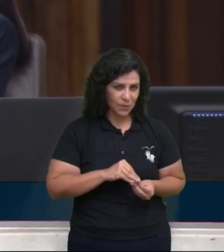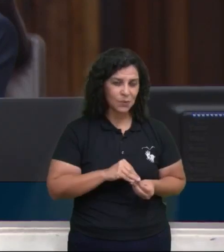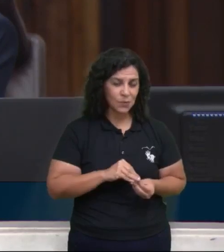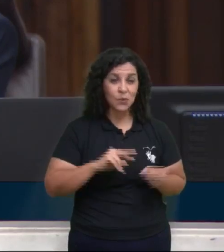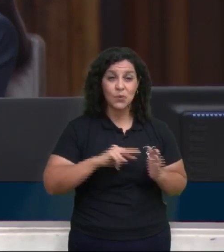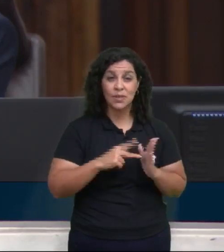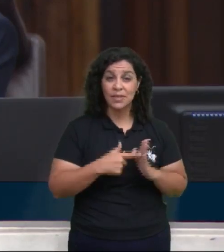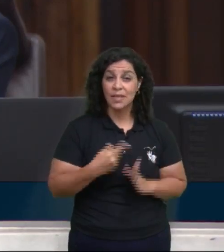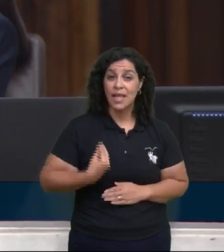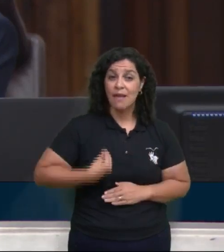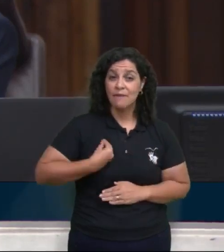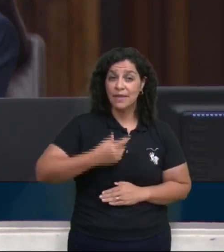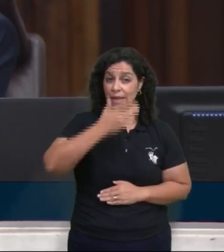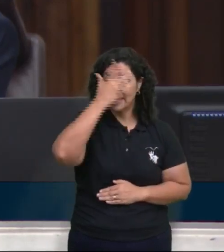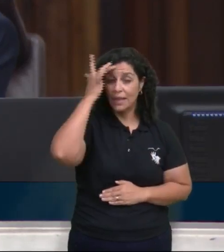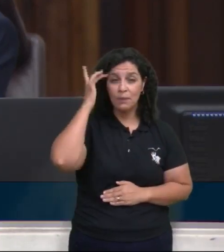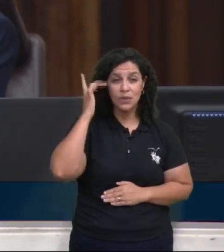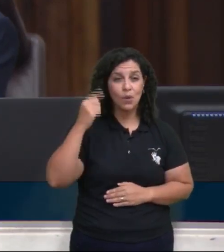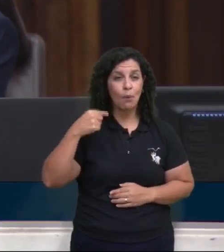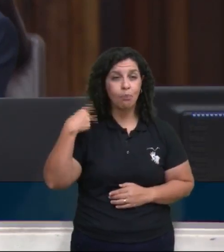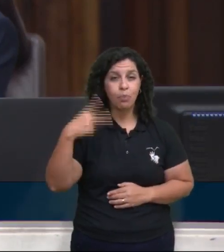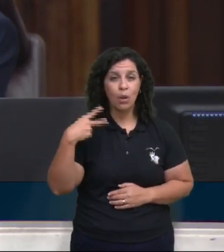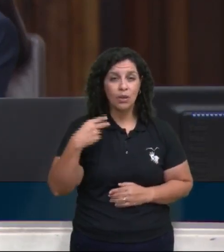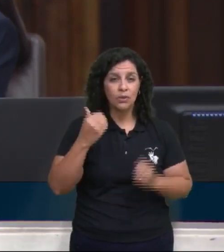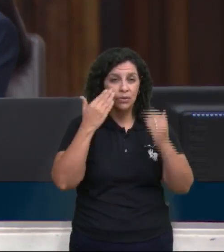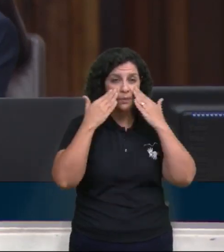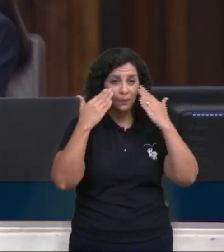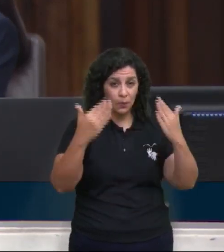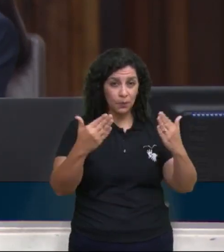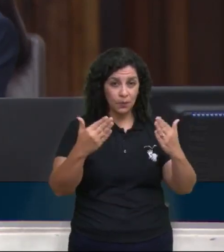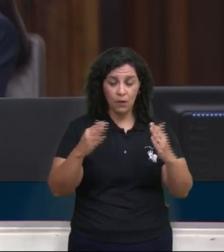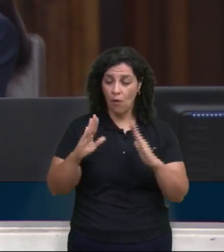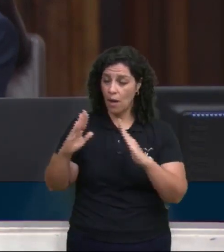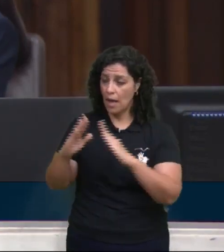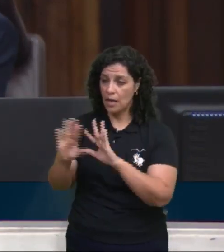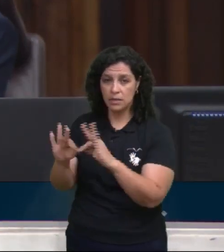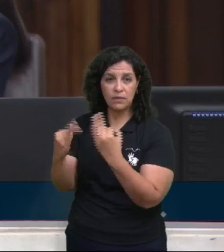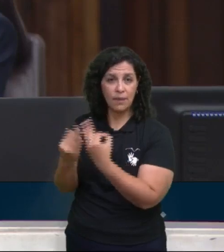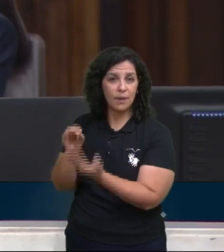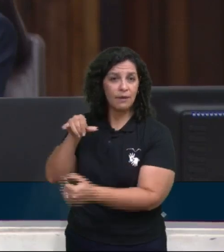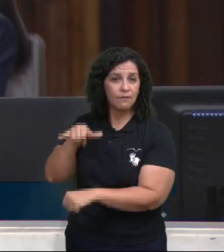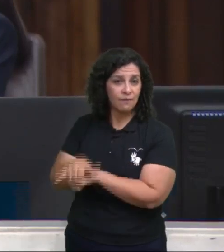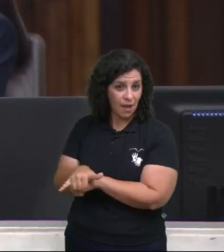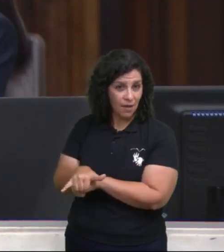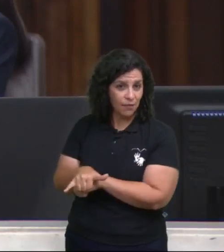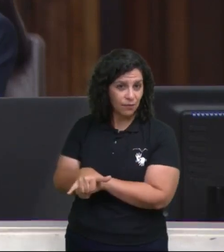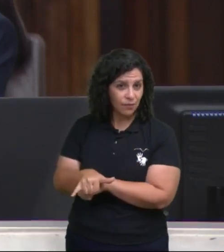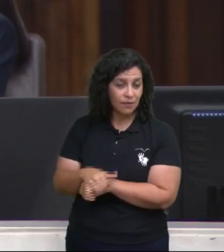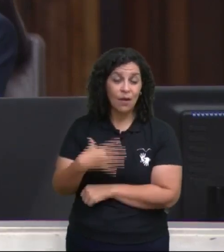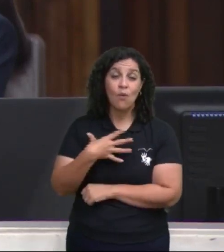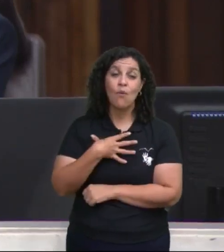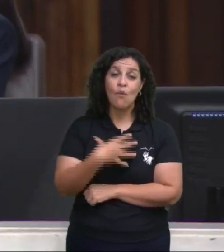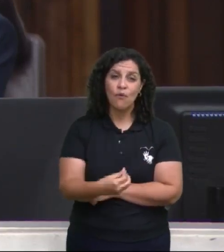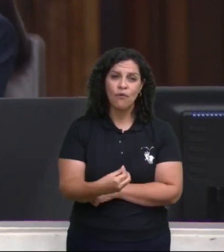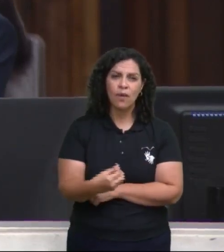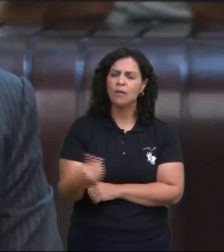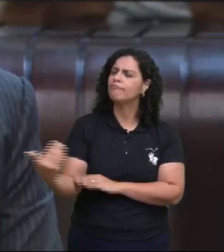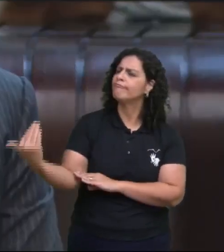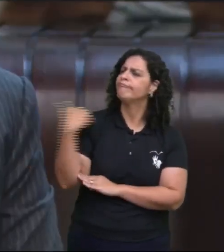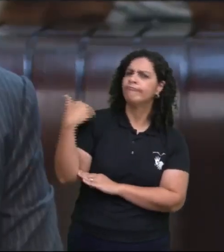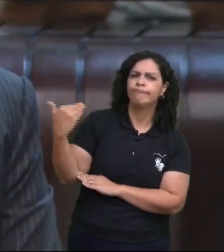é a vida do homem público. A ausência da casa, os filhos